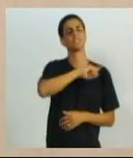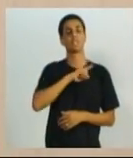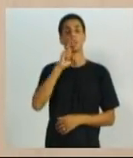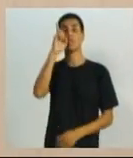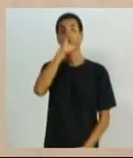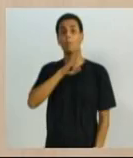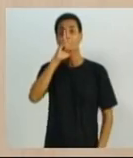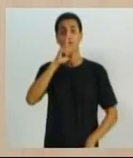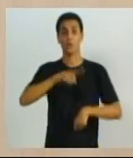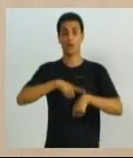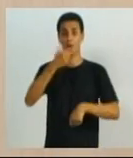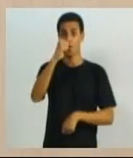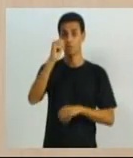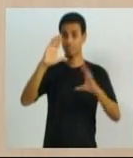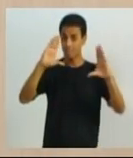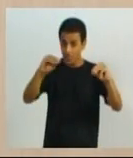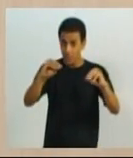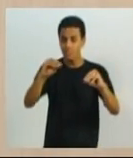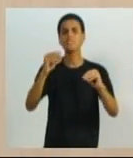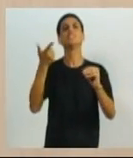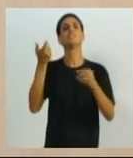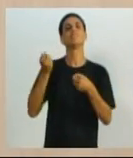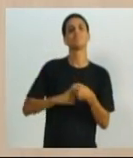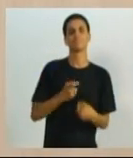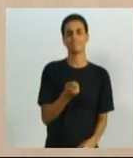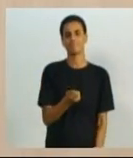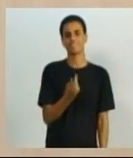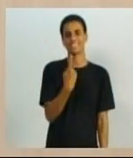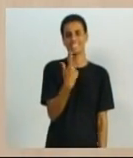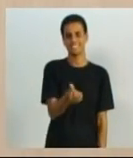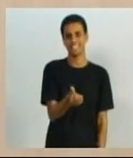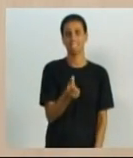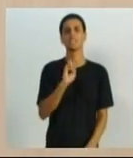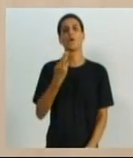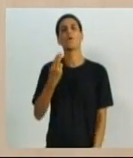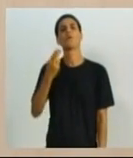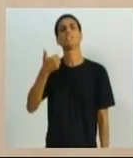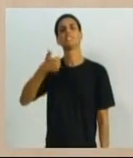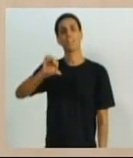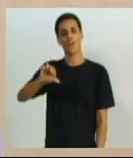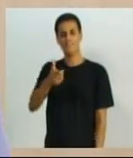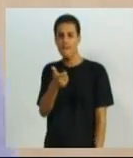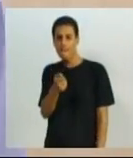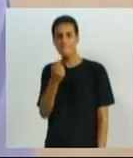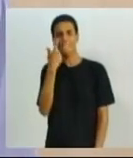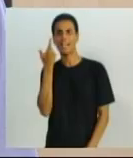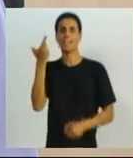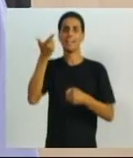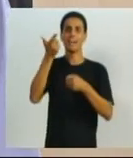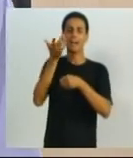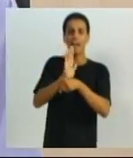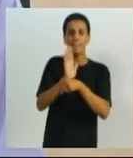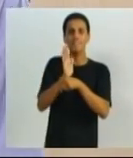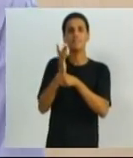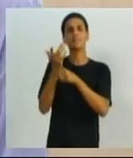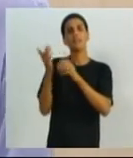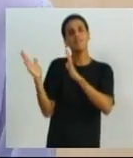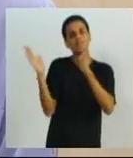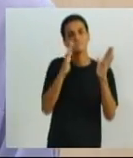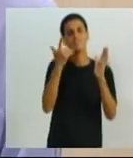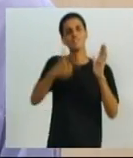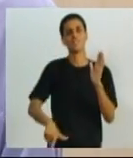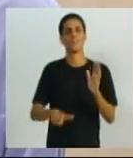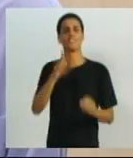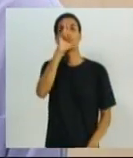Domingo, 23 horas, todo mundo na frente do canal 16 da NET 19 da BTV, acompanhando que vai ser o reprise. Tá? Domingo,